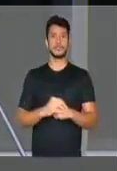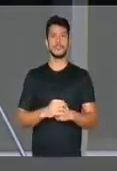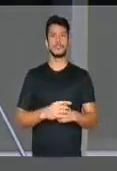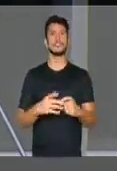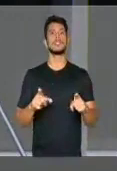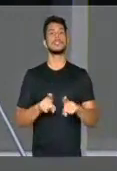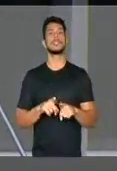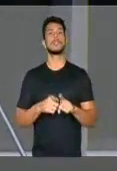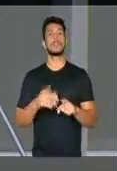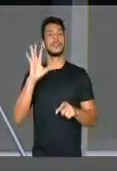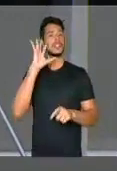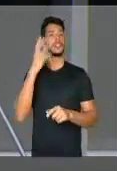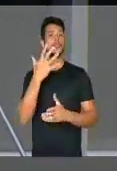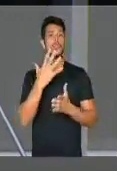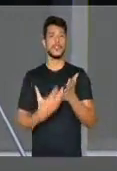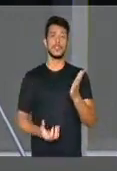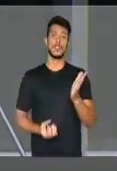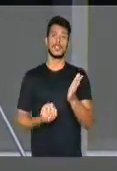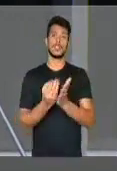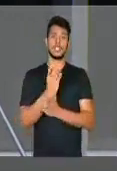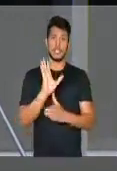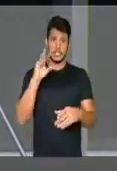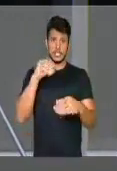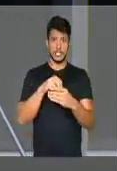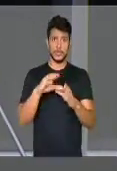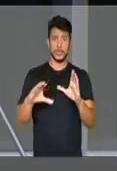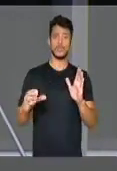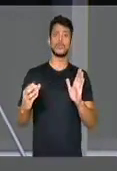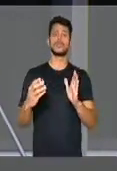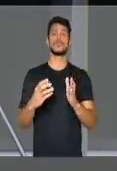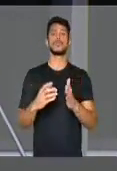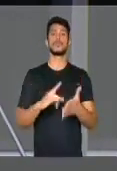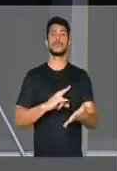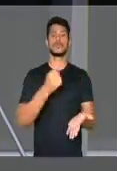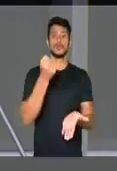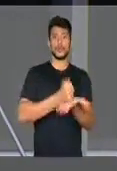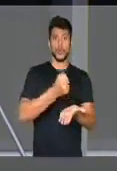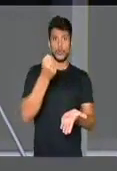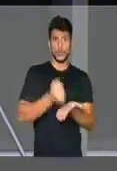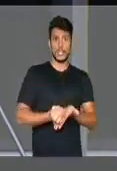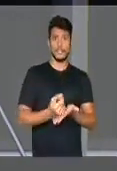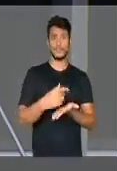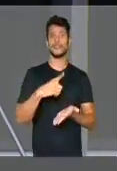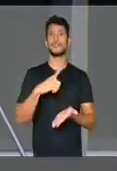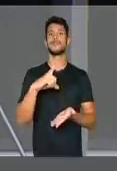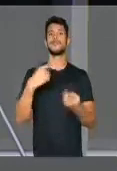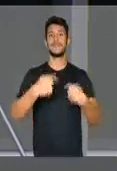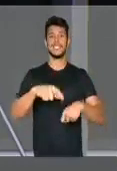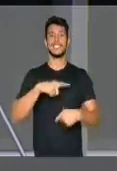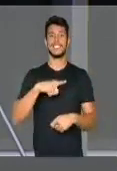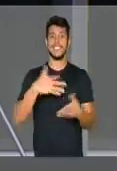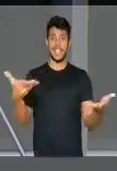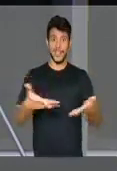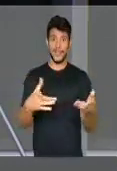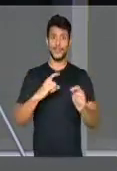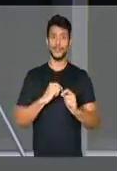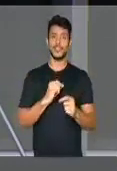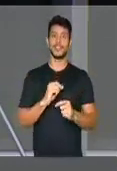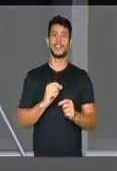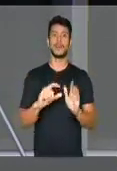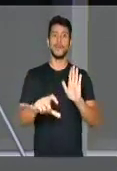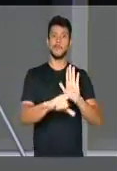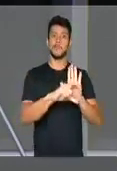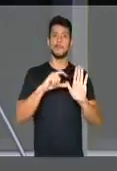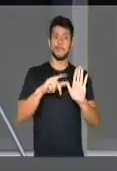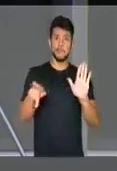de instituir nos acordos comerciais cláusulas que visem a proteção dos direitos humanos, no caso